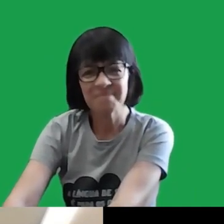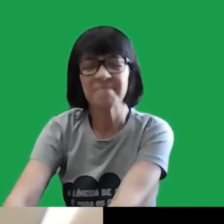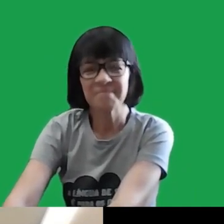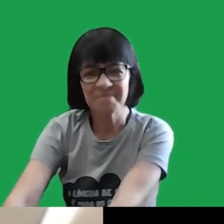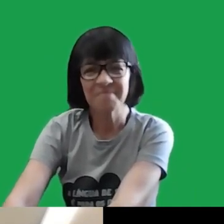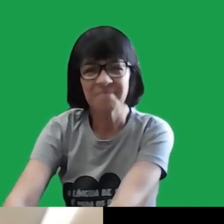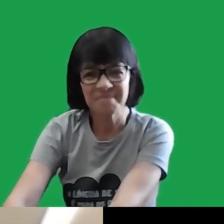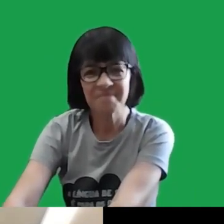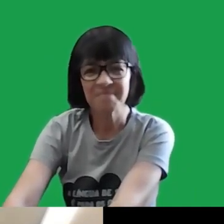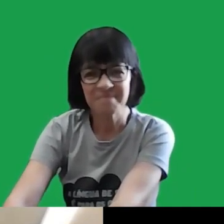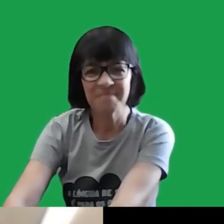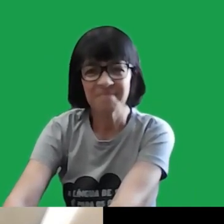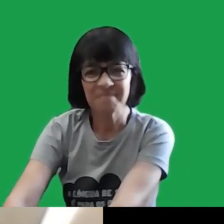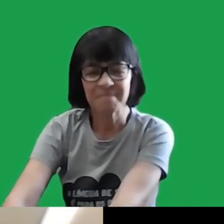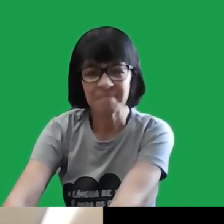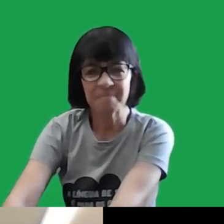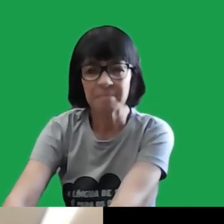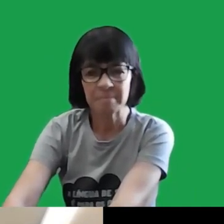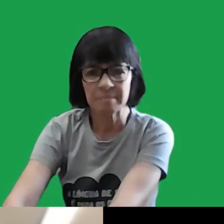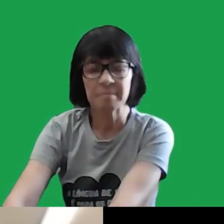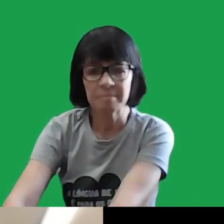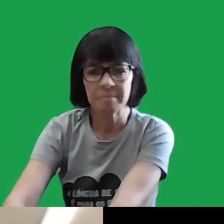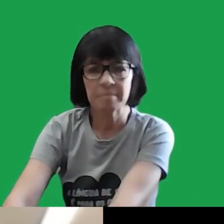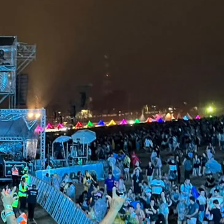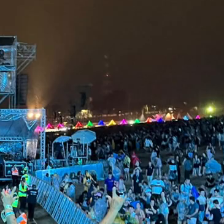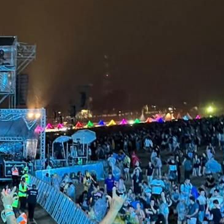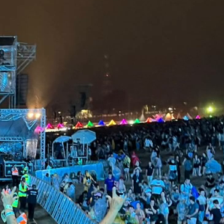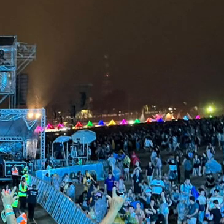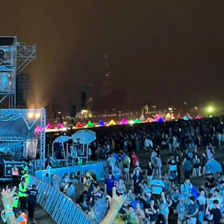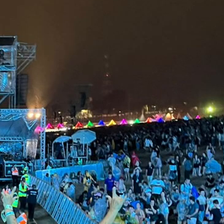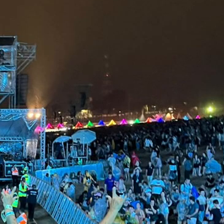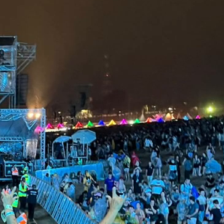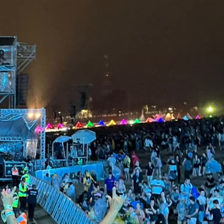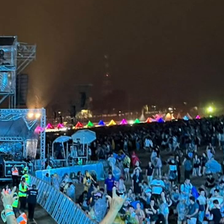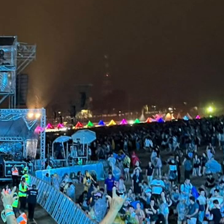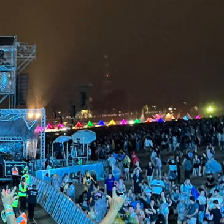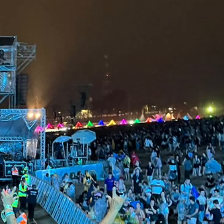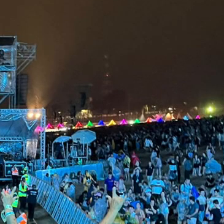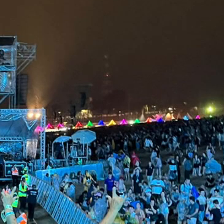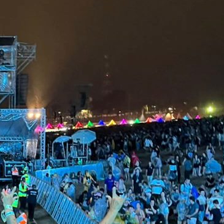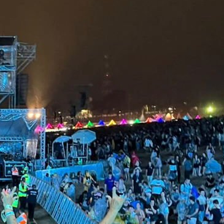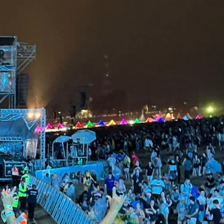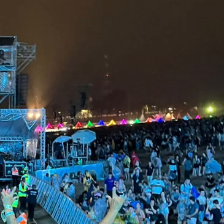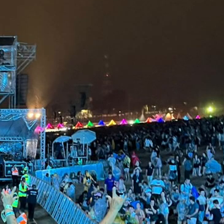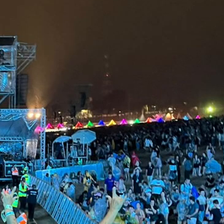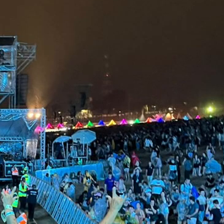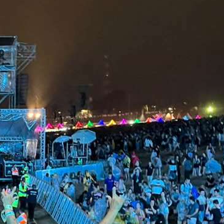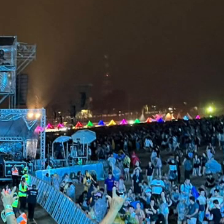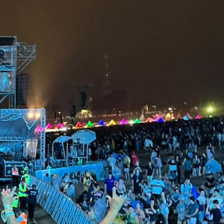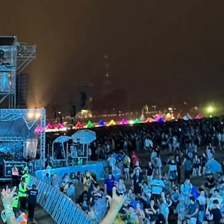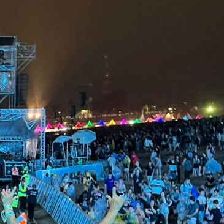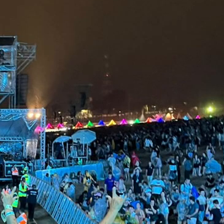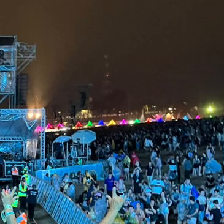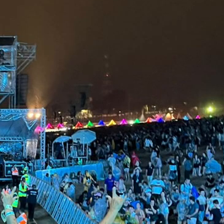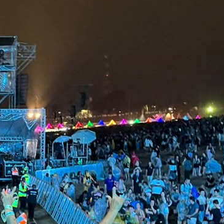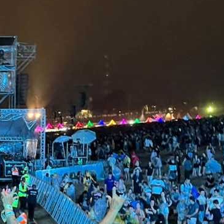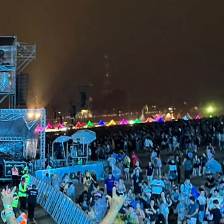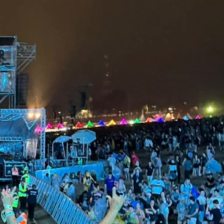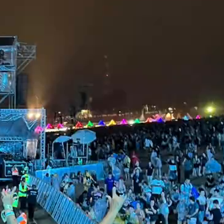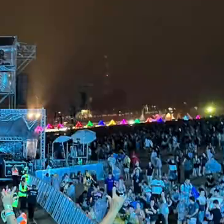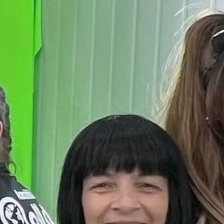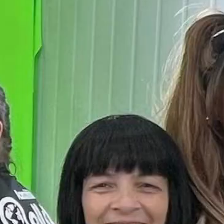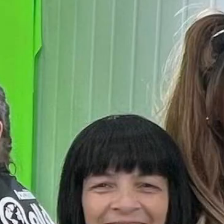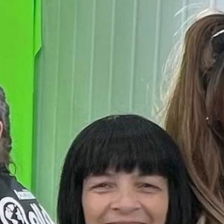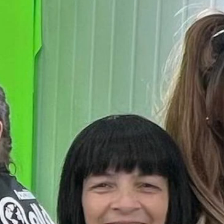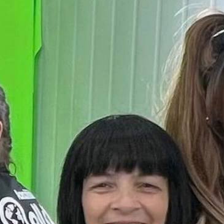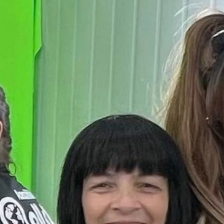vamos ver o que vai dar. Foi uma experiência incrível, conheci muitos intérpretes. Conhecer o lado de trás dos